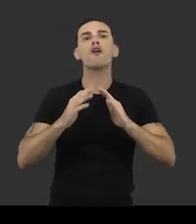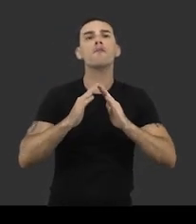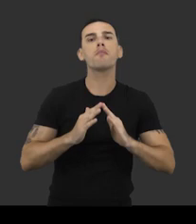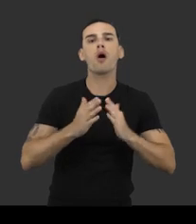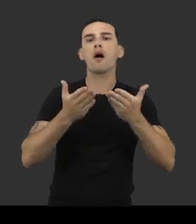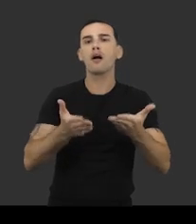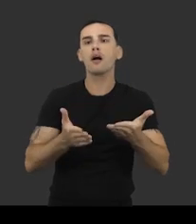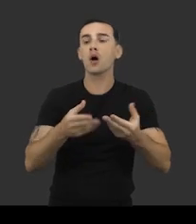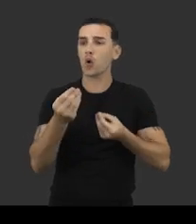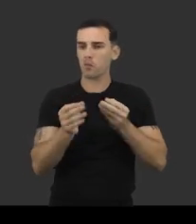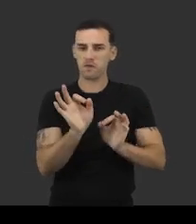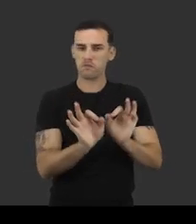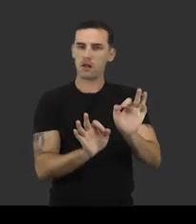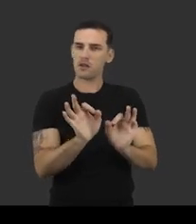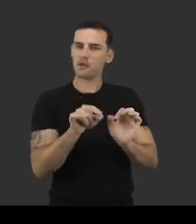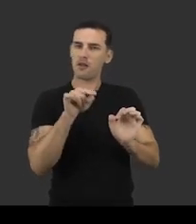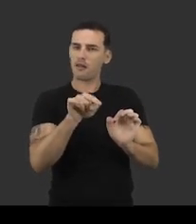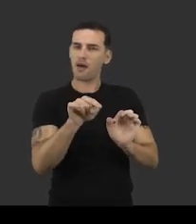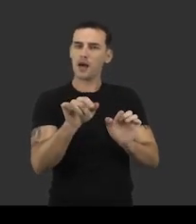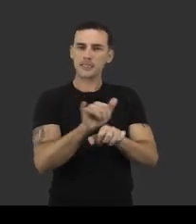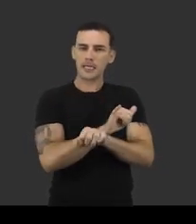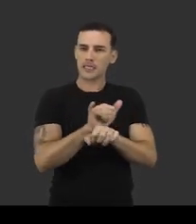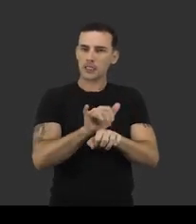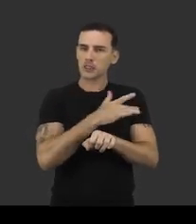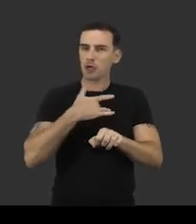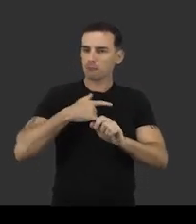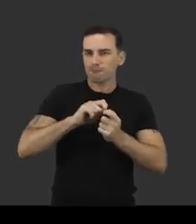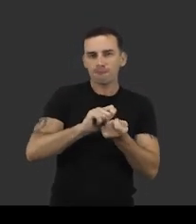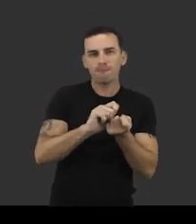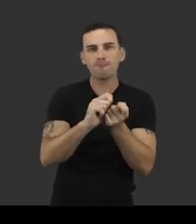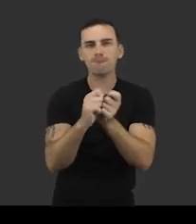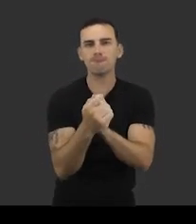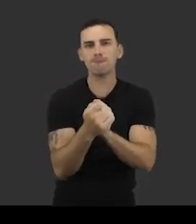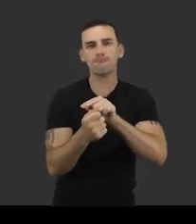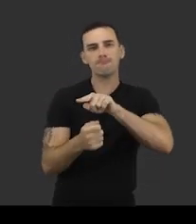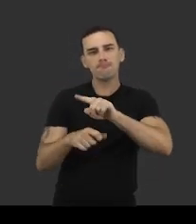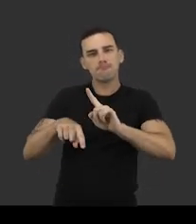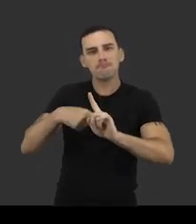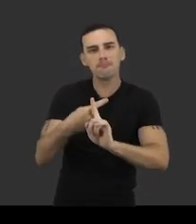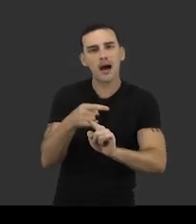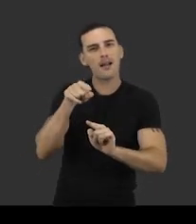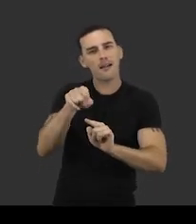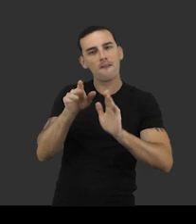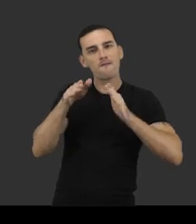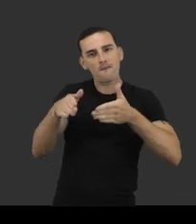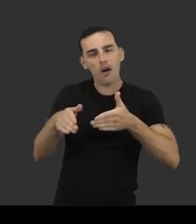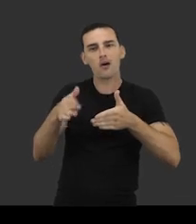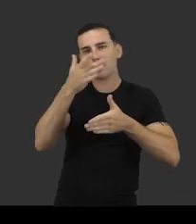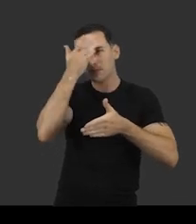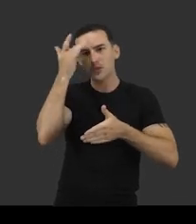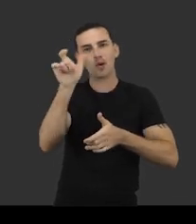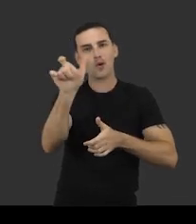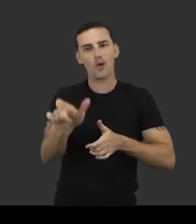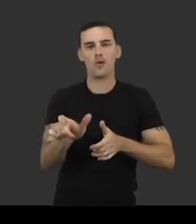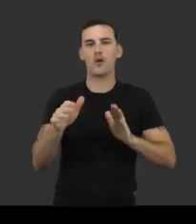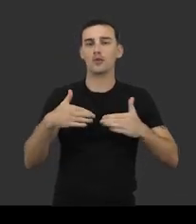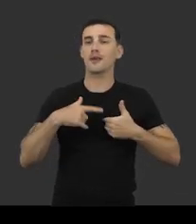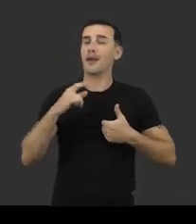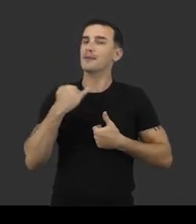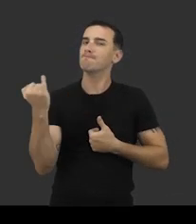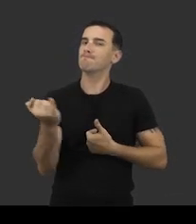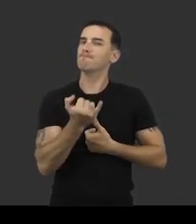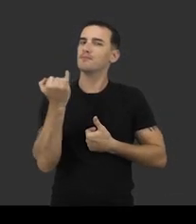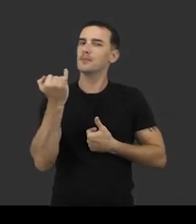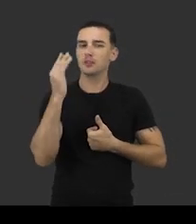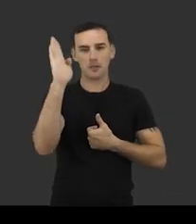vai planejar políticas de saúde adaptadas e voltadas para essa população? É de extrema importância que o Brasil faça